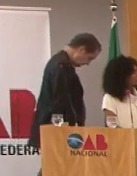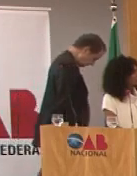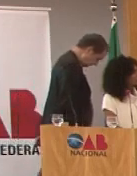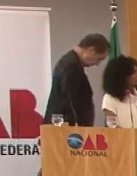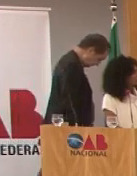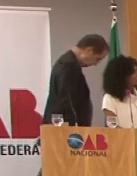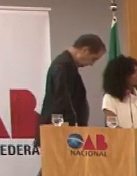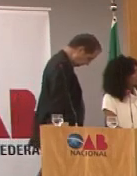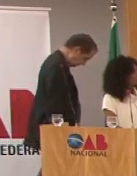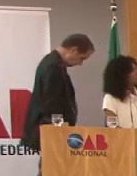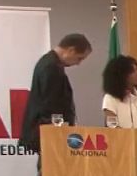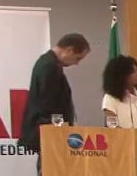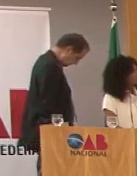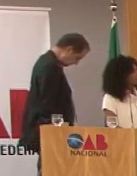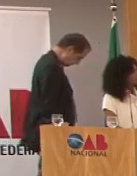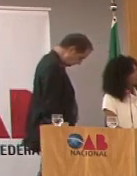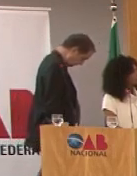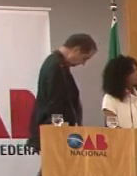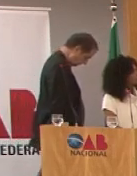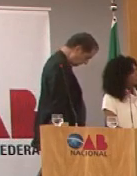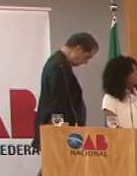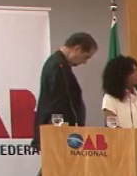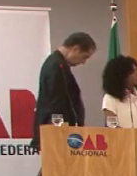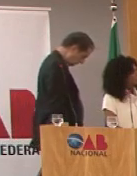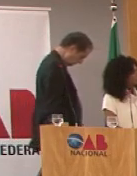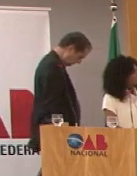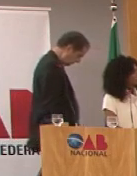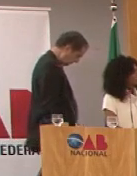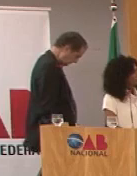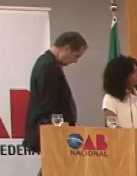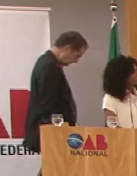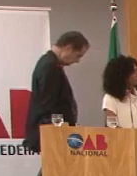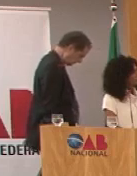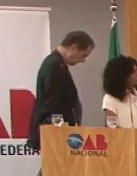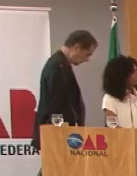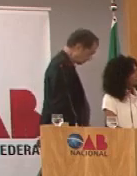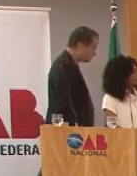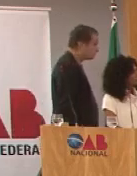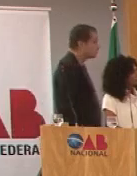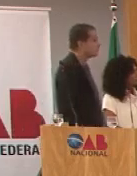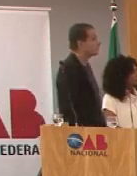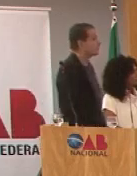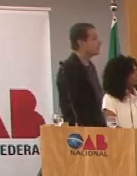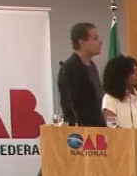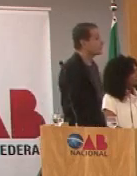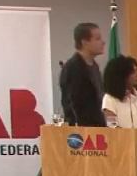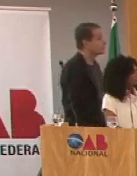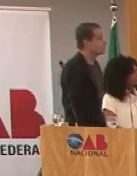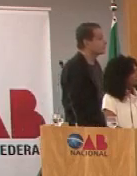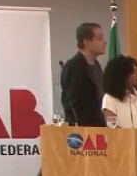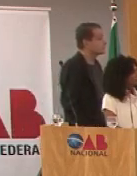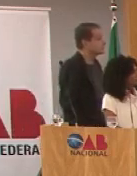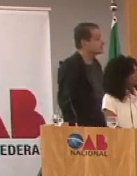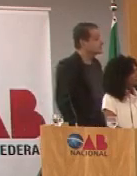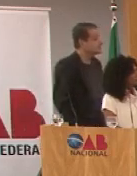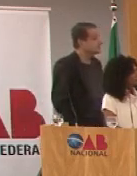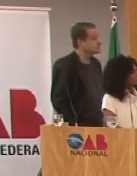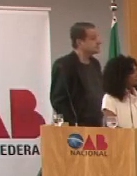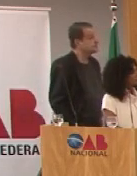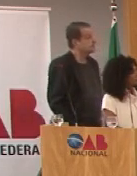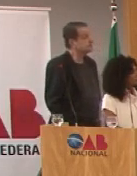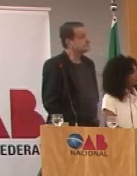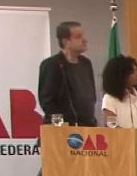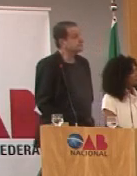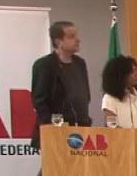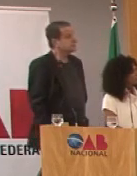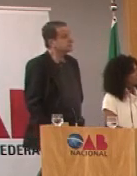não é antifeminista, porque ser antifeminista significa ser contrário à dignidade das